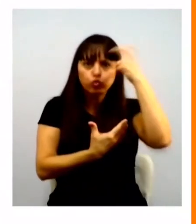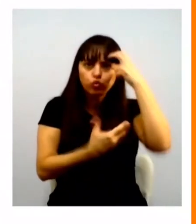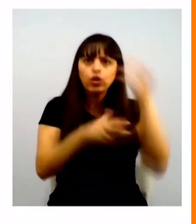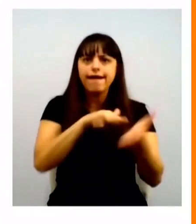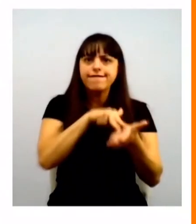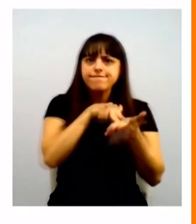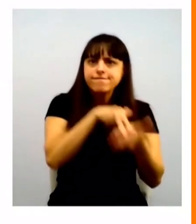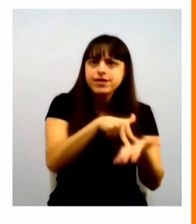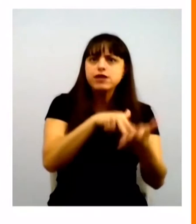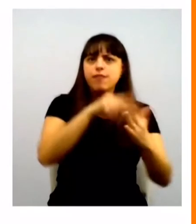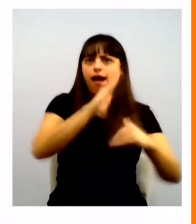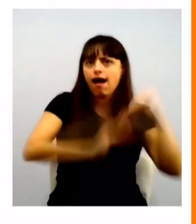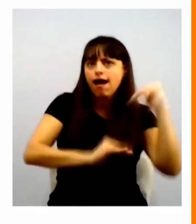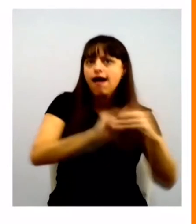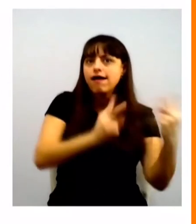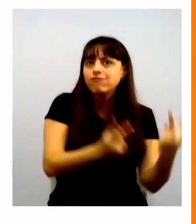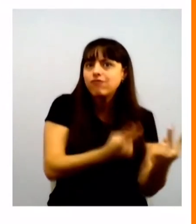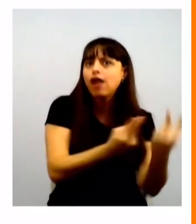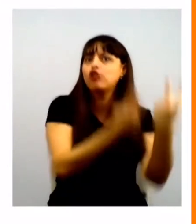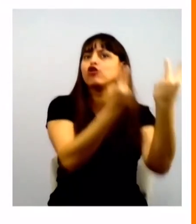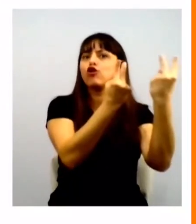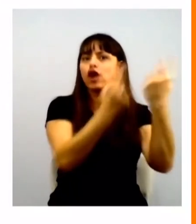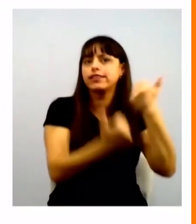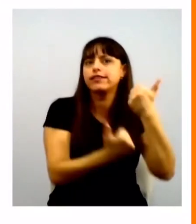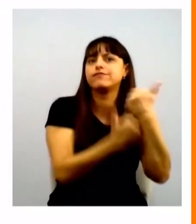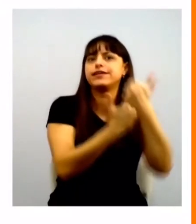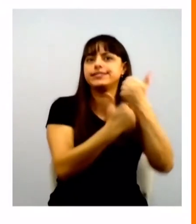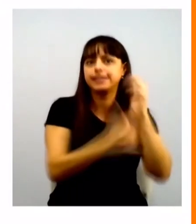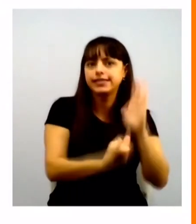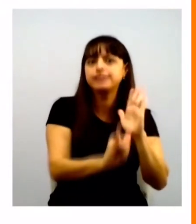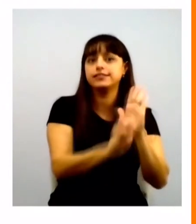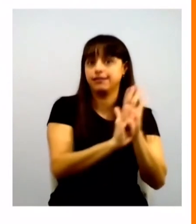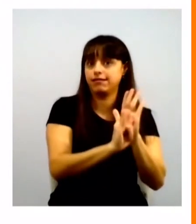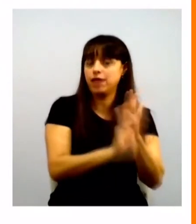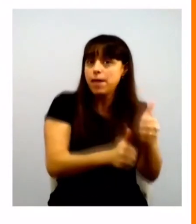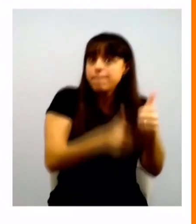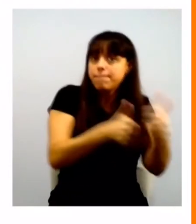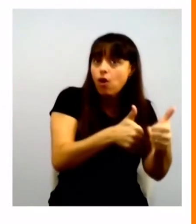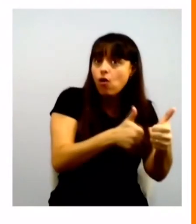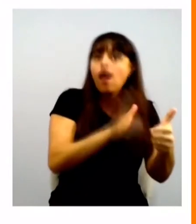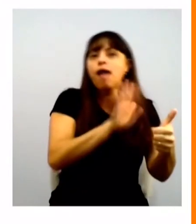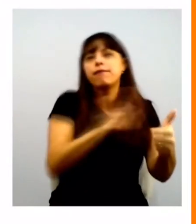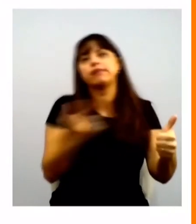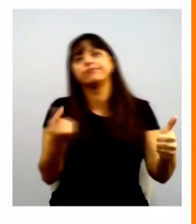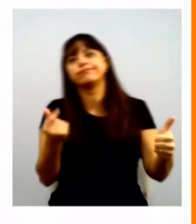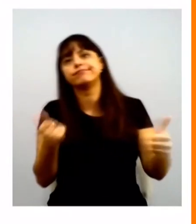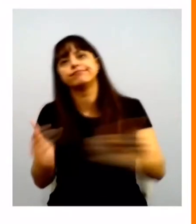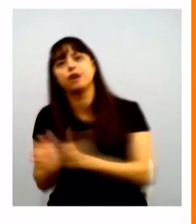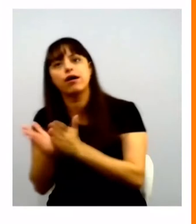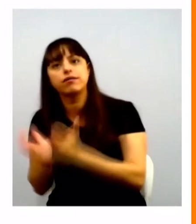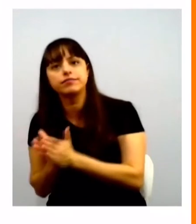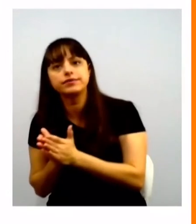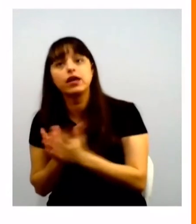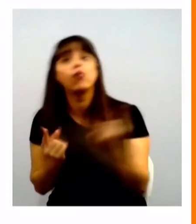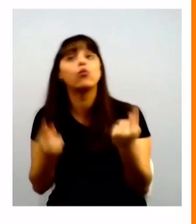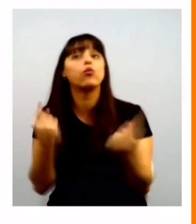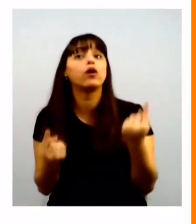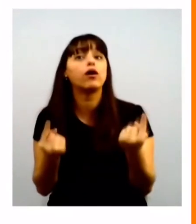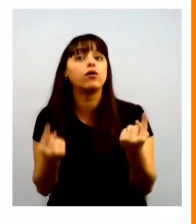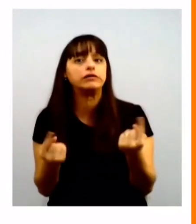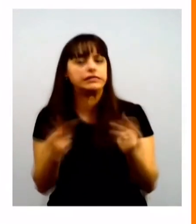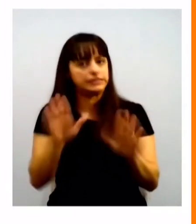cultural e de defesa de sua identidade cultural. Mas é verdade que pode haver colectivos